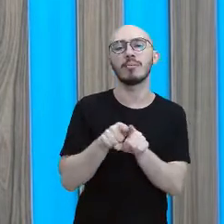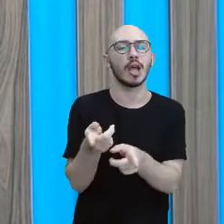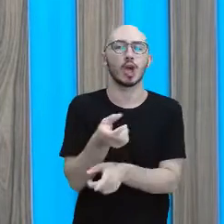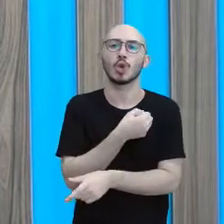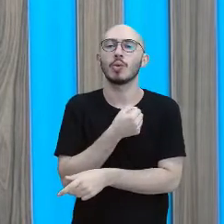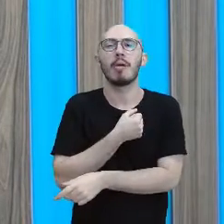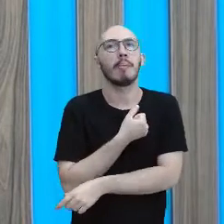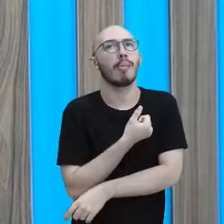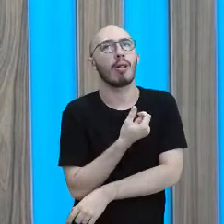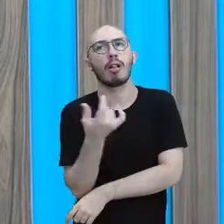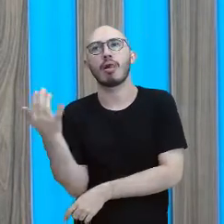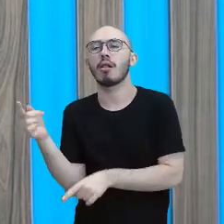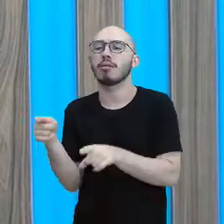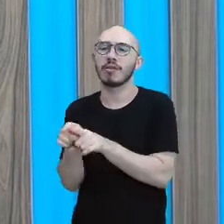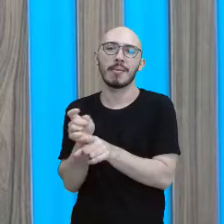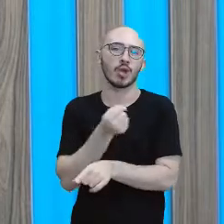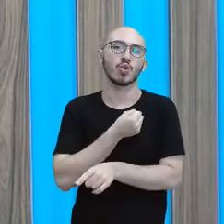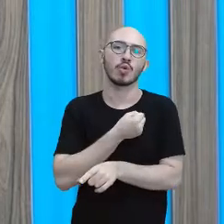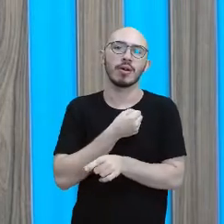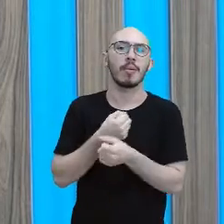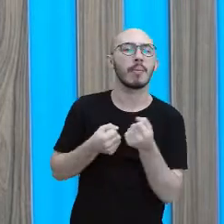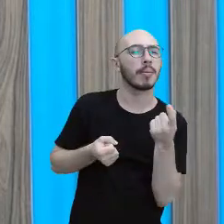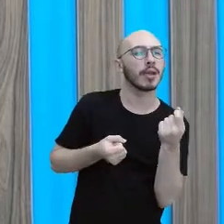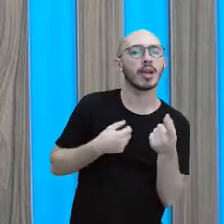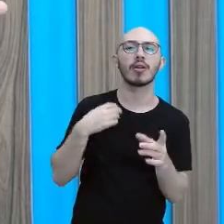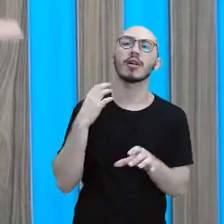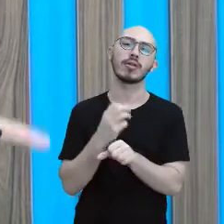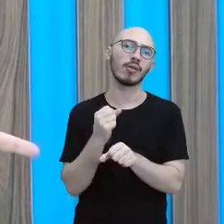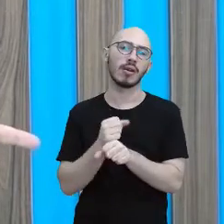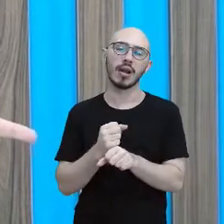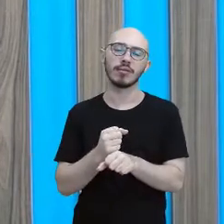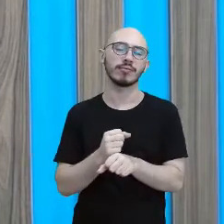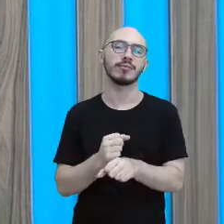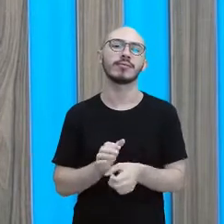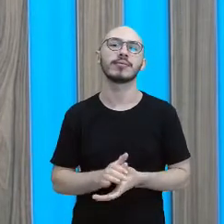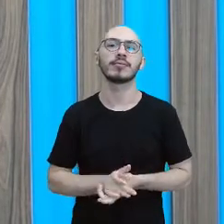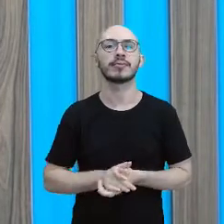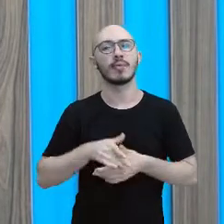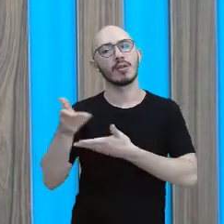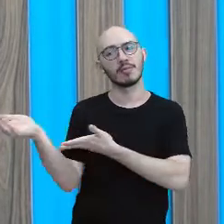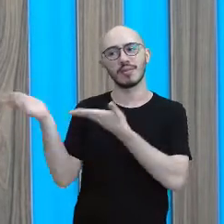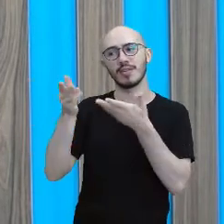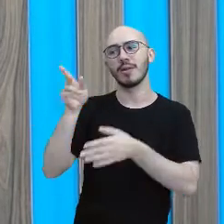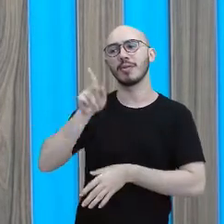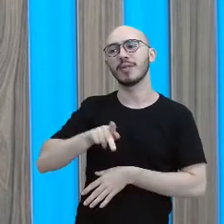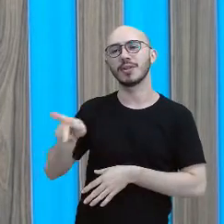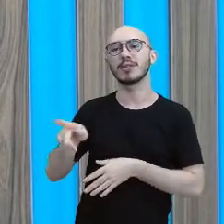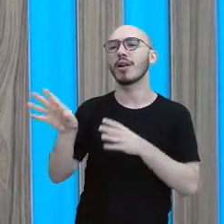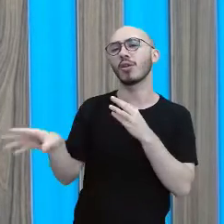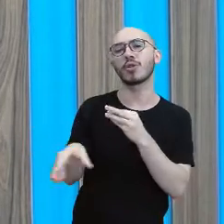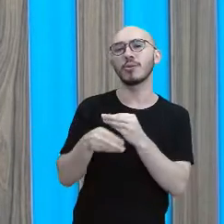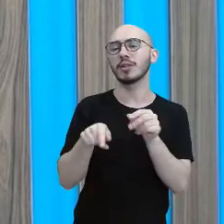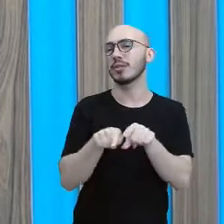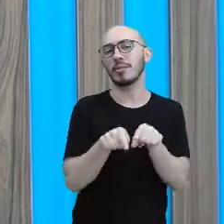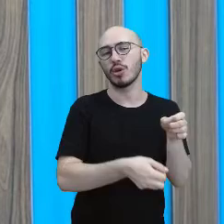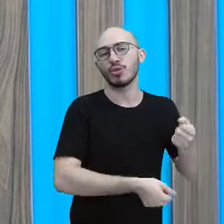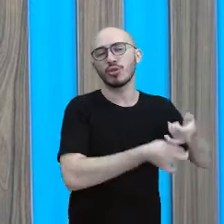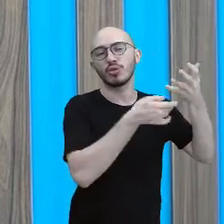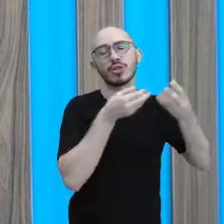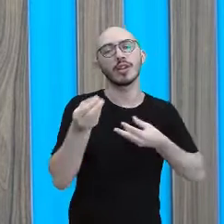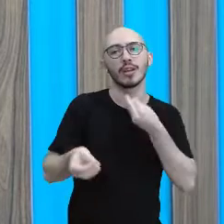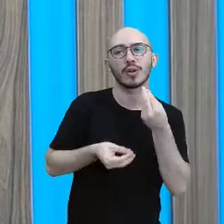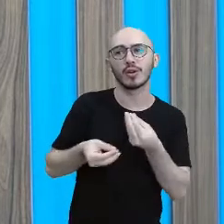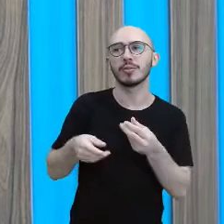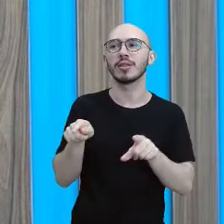muito grandes e números muito pequenos, tá certo? Vou passar para a professora Briane para ela falar aí um pouco como é que está o chat e dar